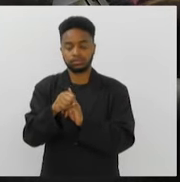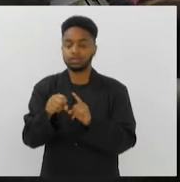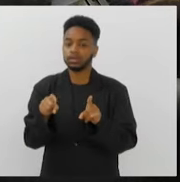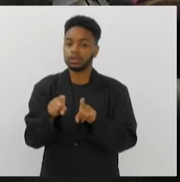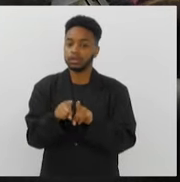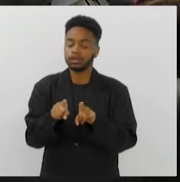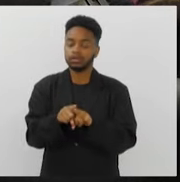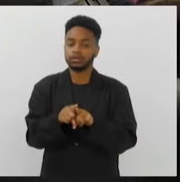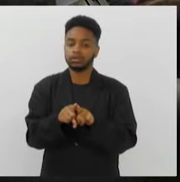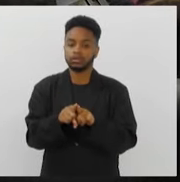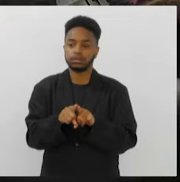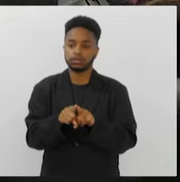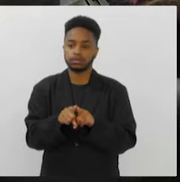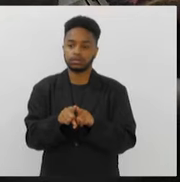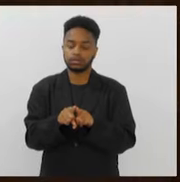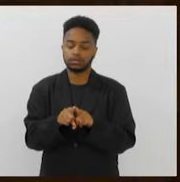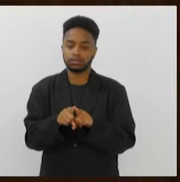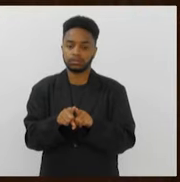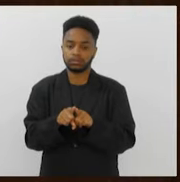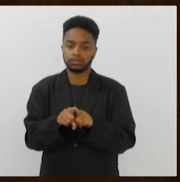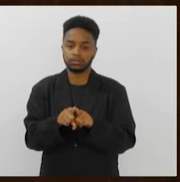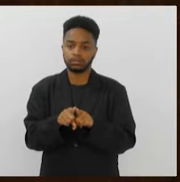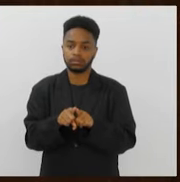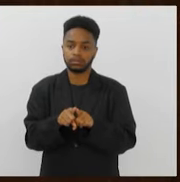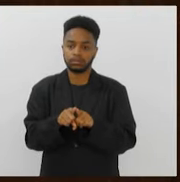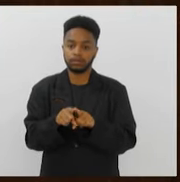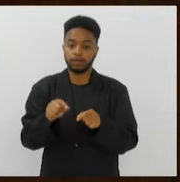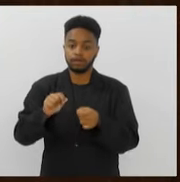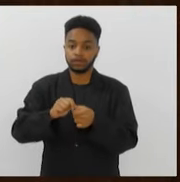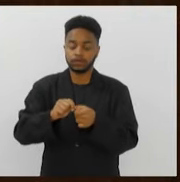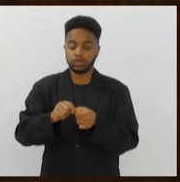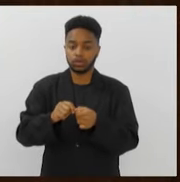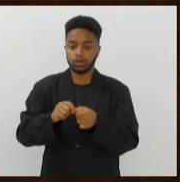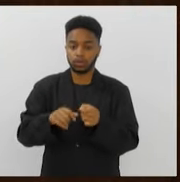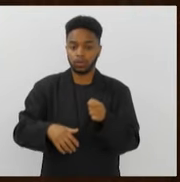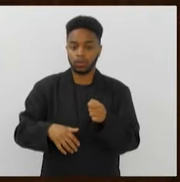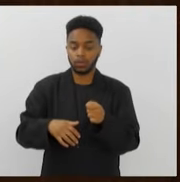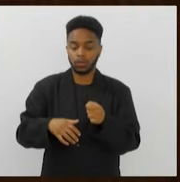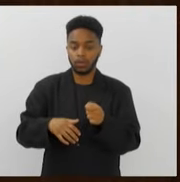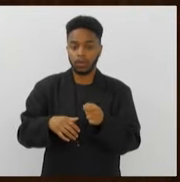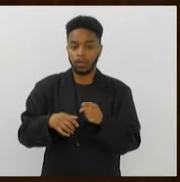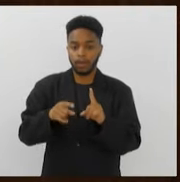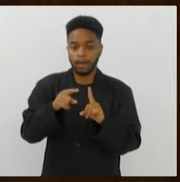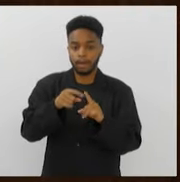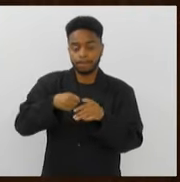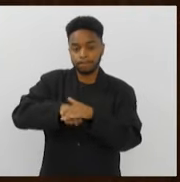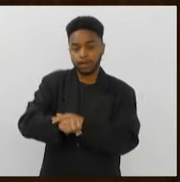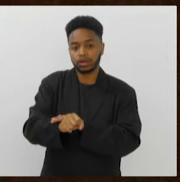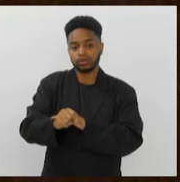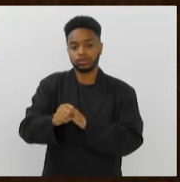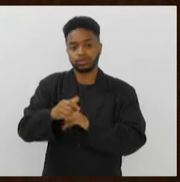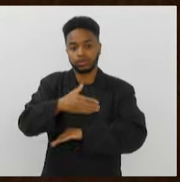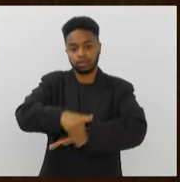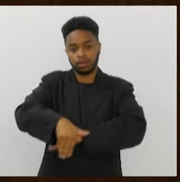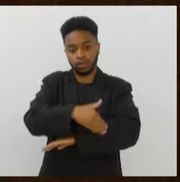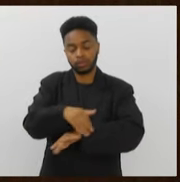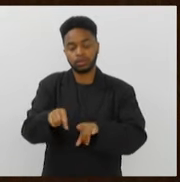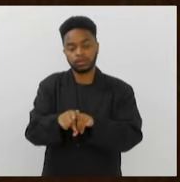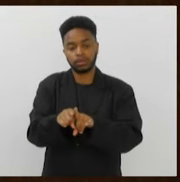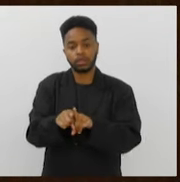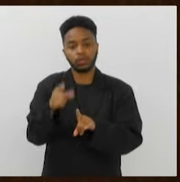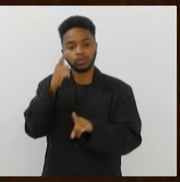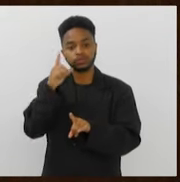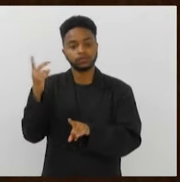empreenderam um parto no meio da rua e fizeram valer o valor da vida. Nobres